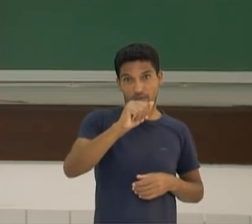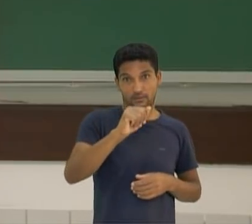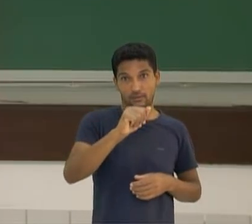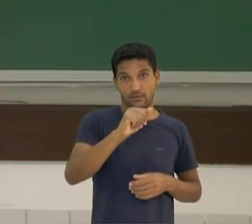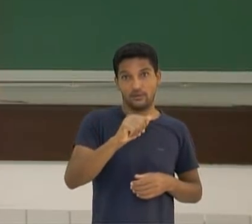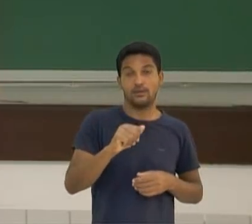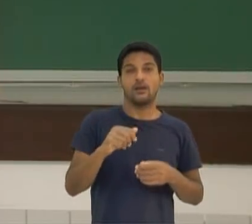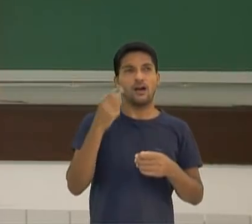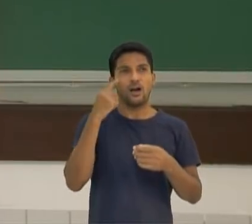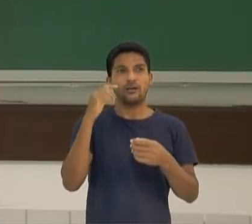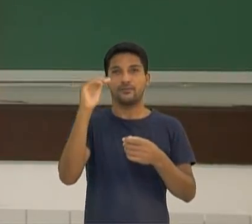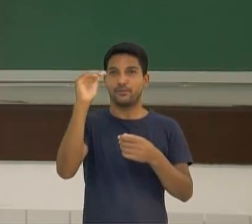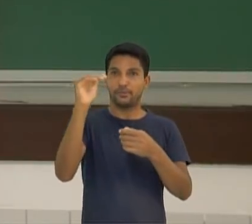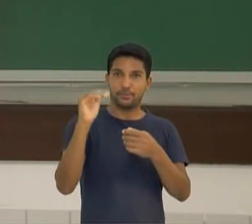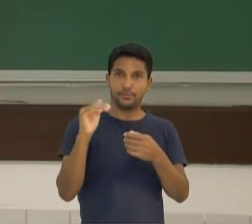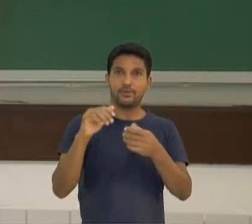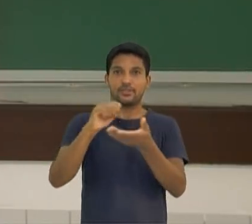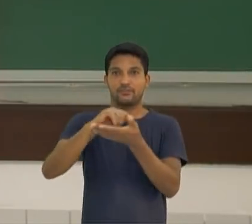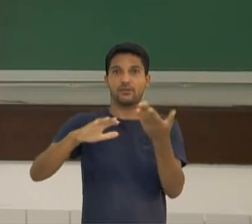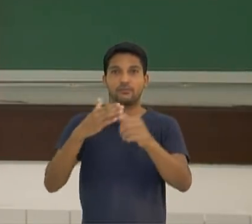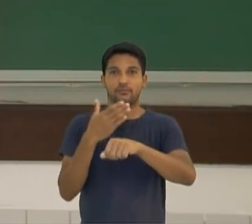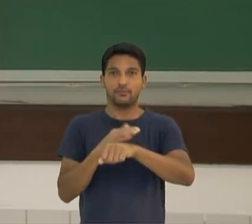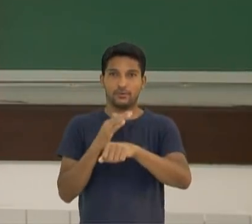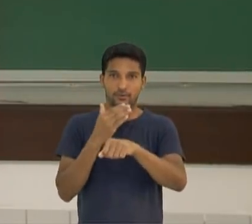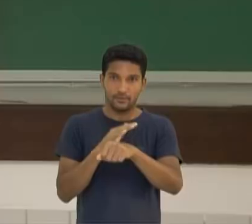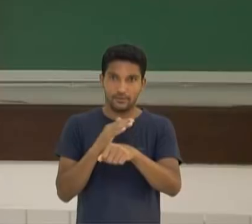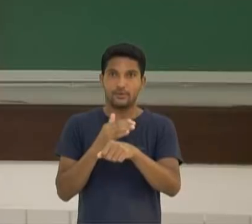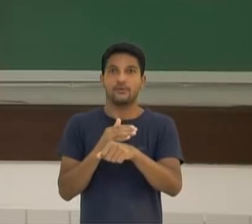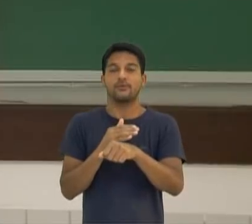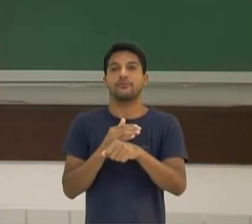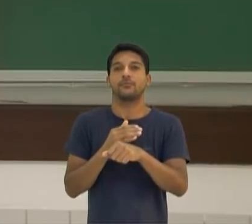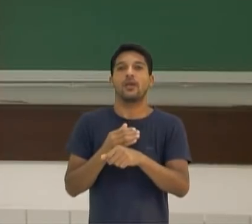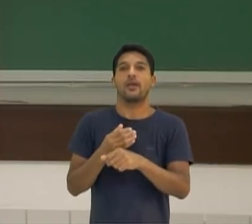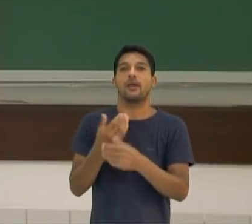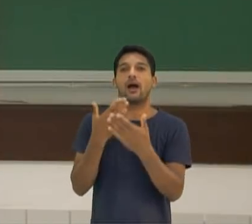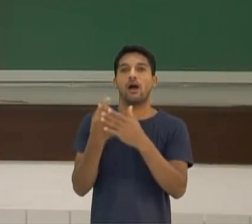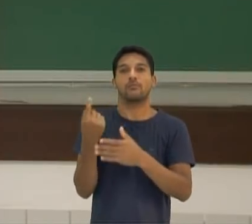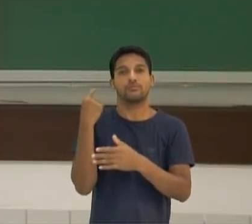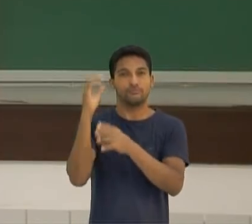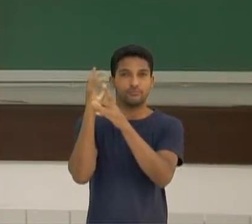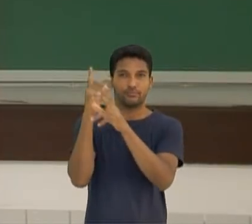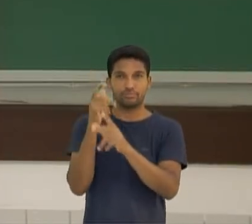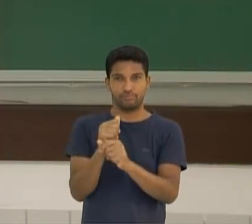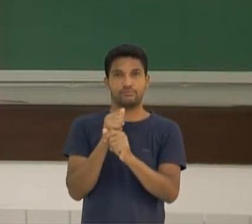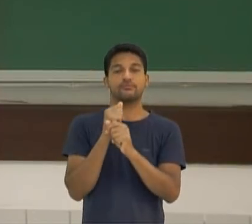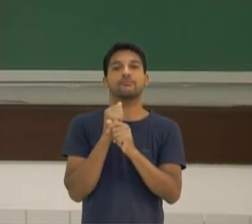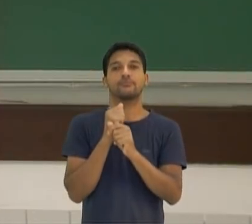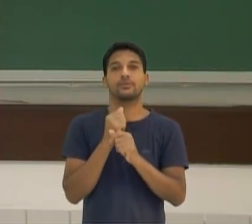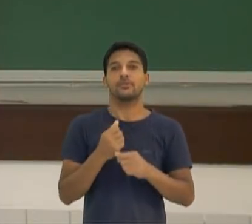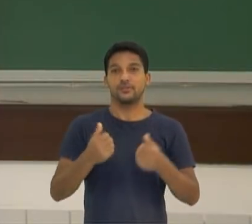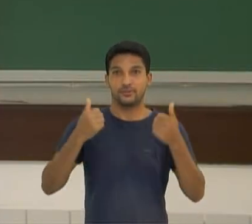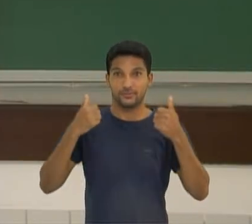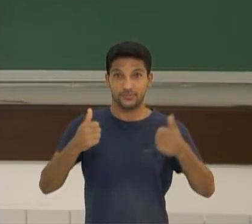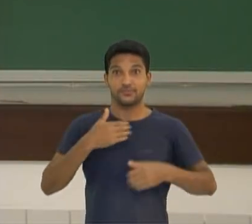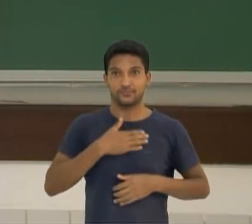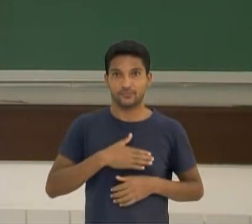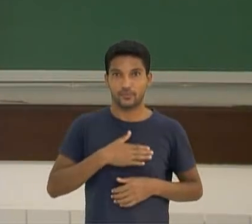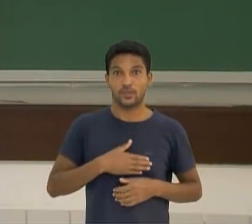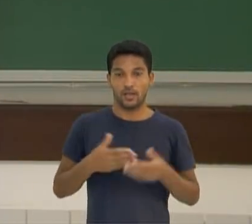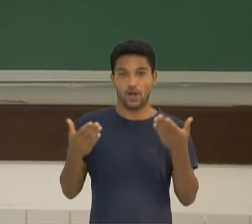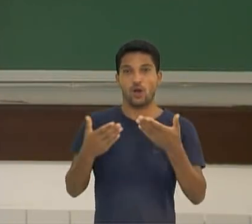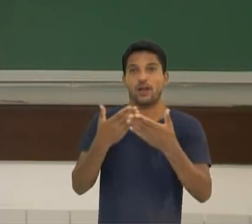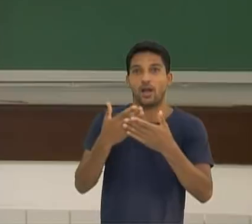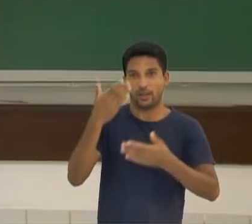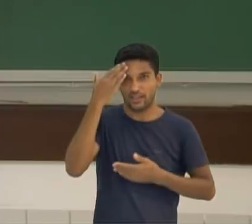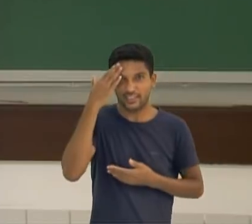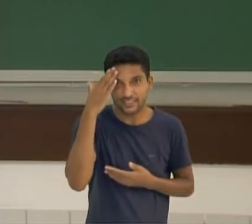também atividades para praticar. Fizemos, na verdade, uma retomada do conteúdo. Beleza? Tranquilo? Da minha parte, eu tenho a